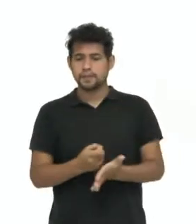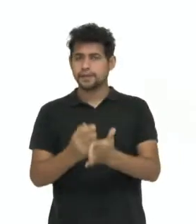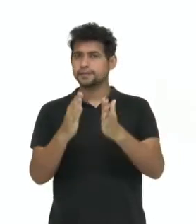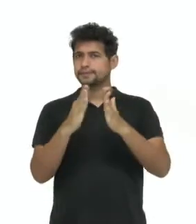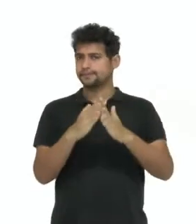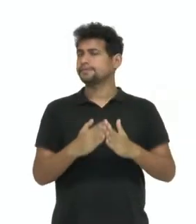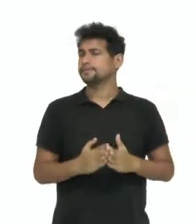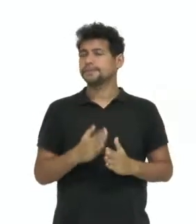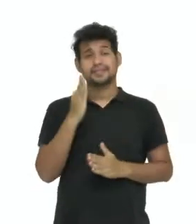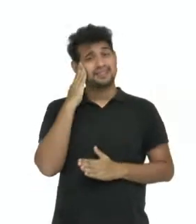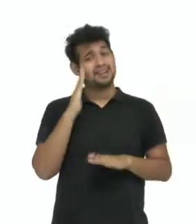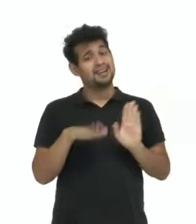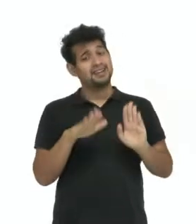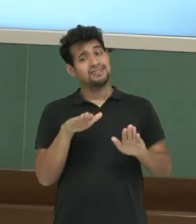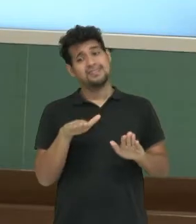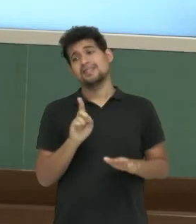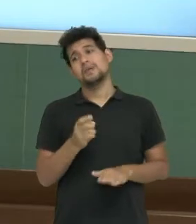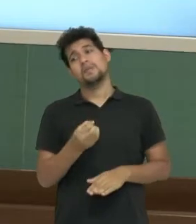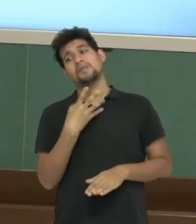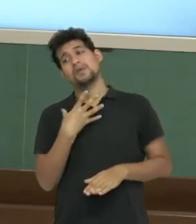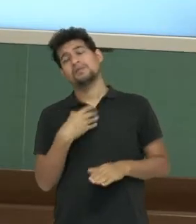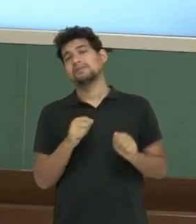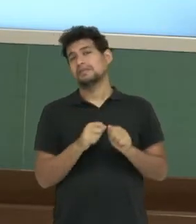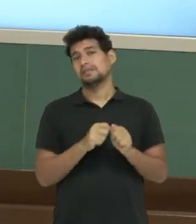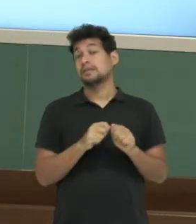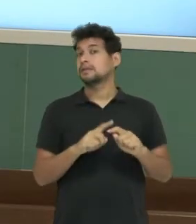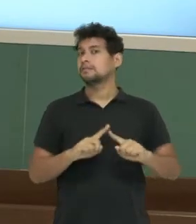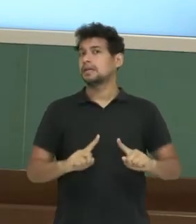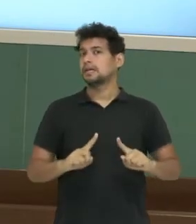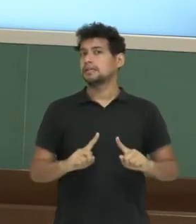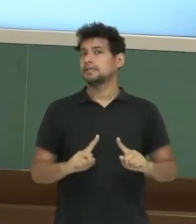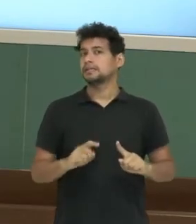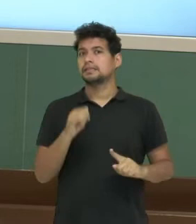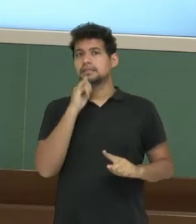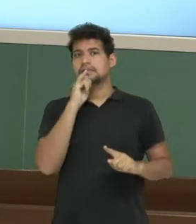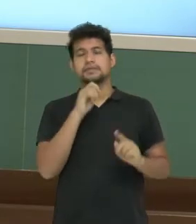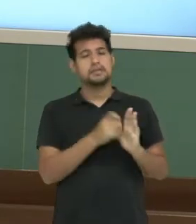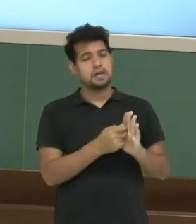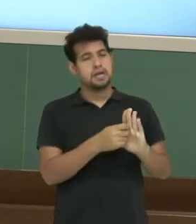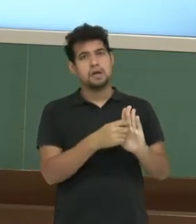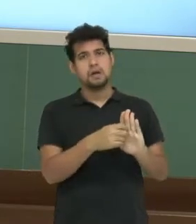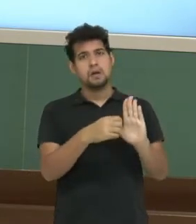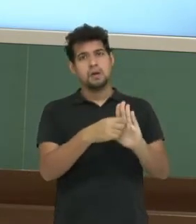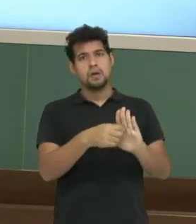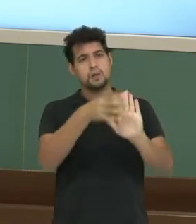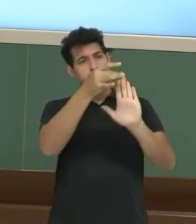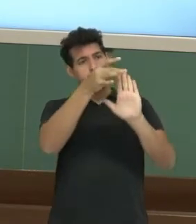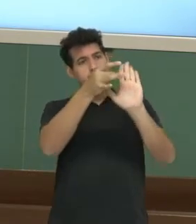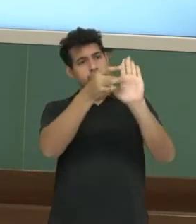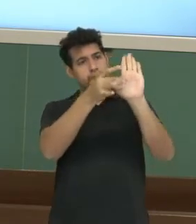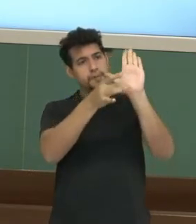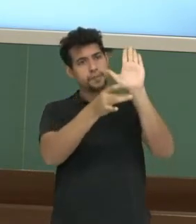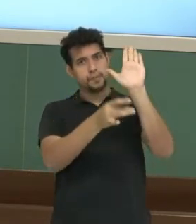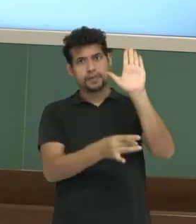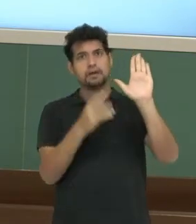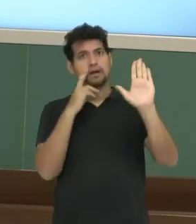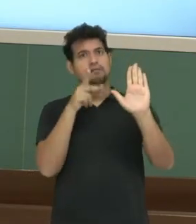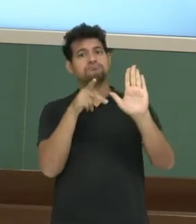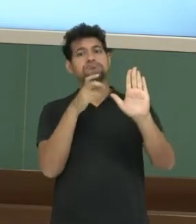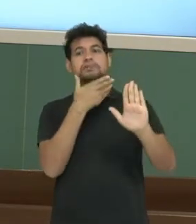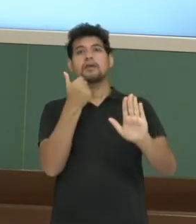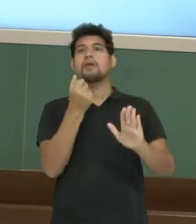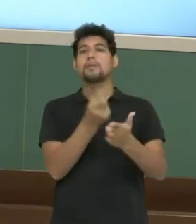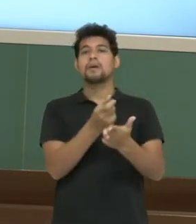sei, pode não ser uma coisa muito agradável de ser feita, mas quando você lista, você começa a enxergar melhor os gastos e